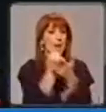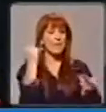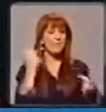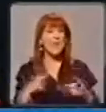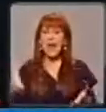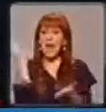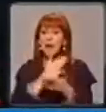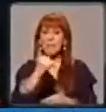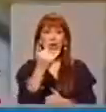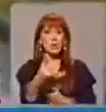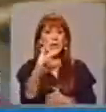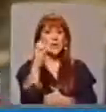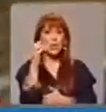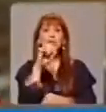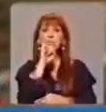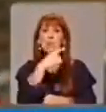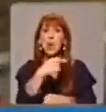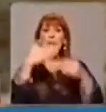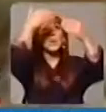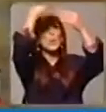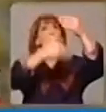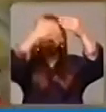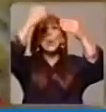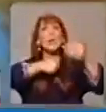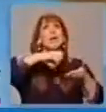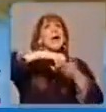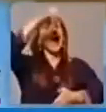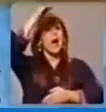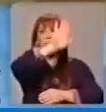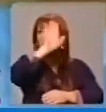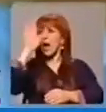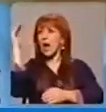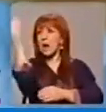partir de 2018, já pode haver fachadas de edifícios cobertas com estes